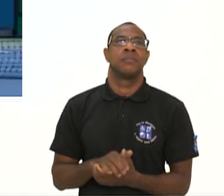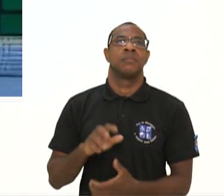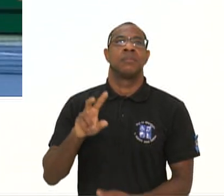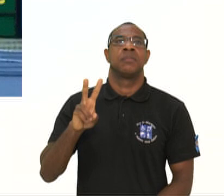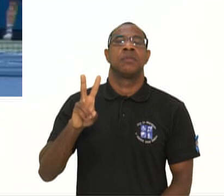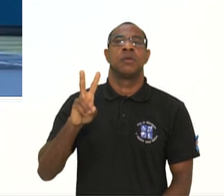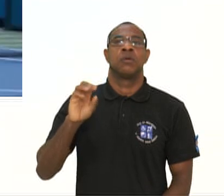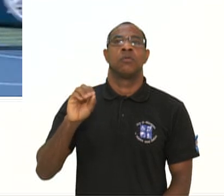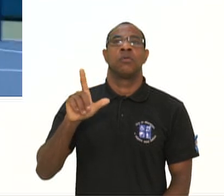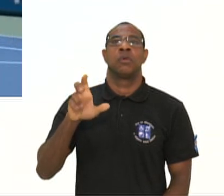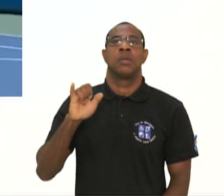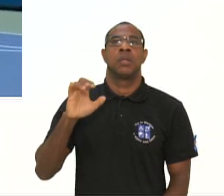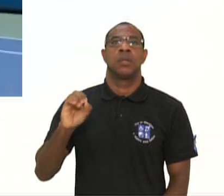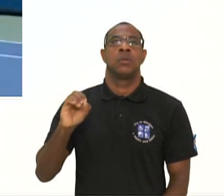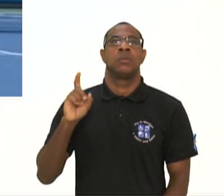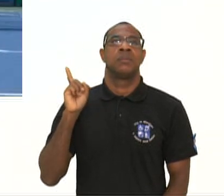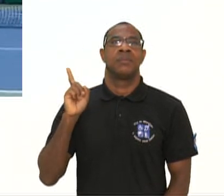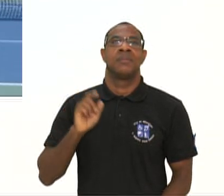voleio.